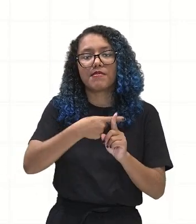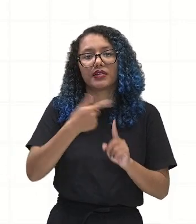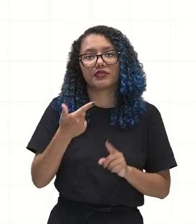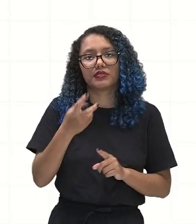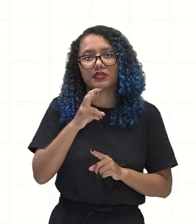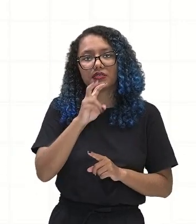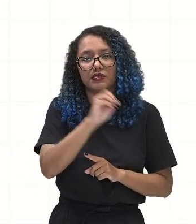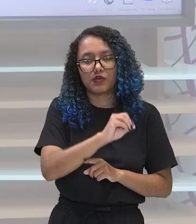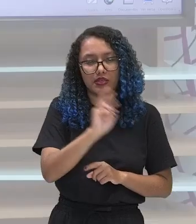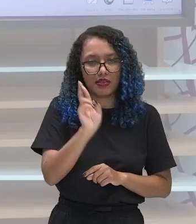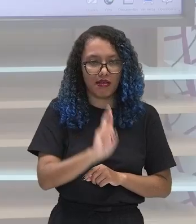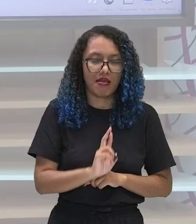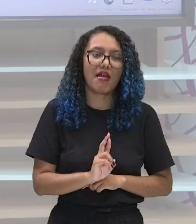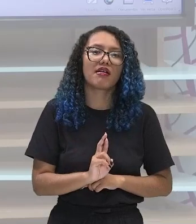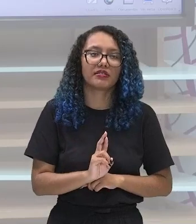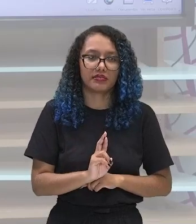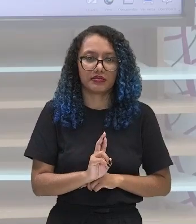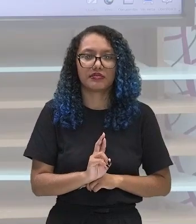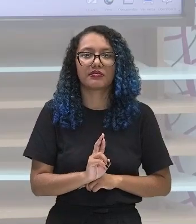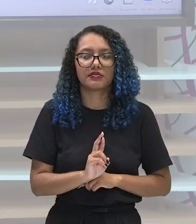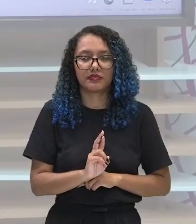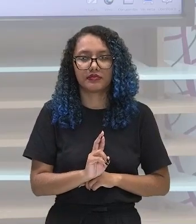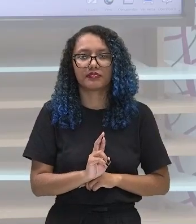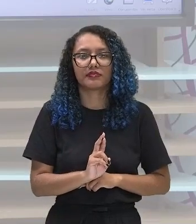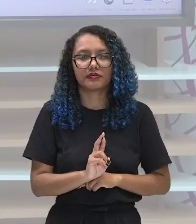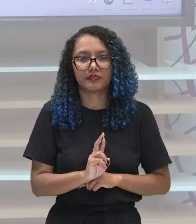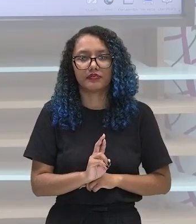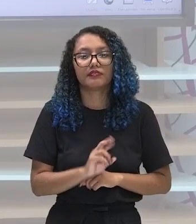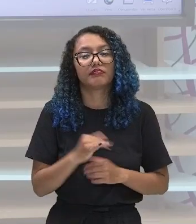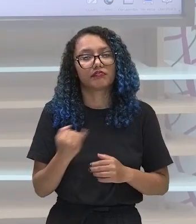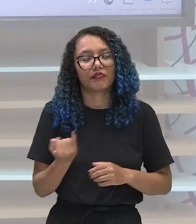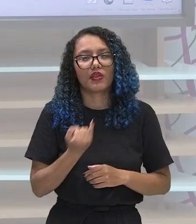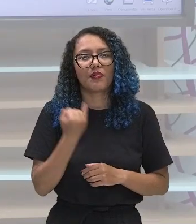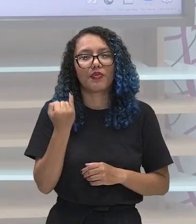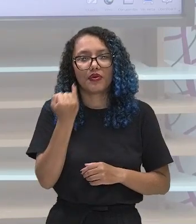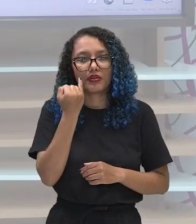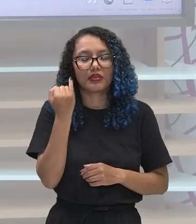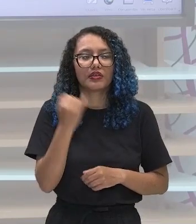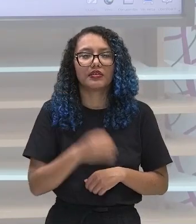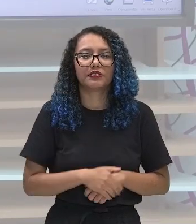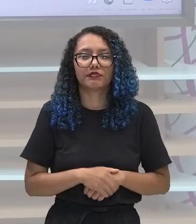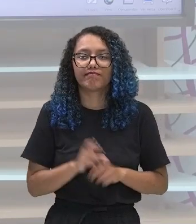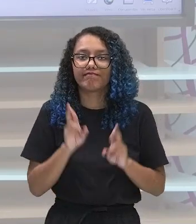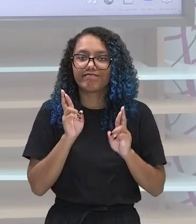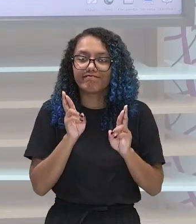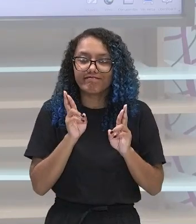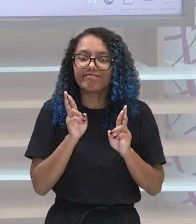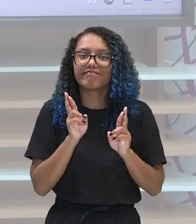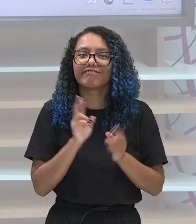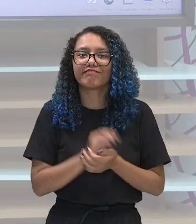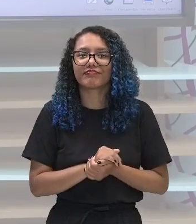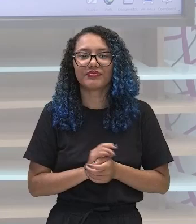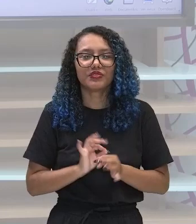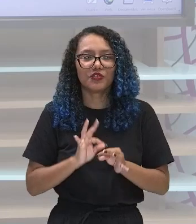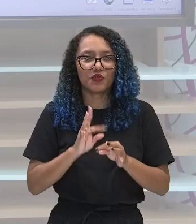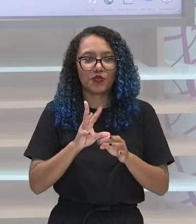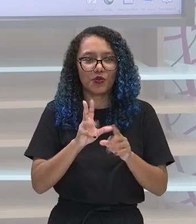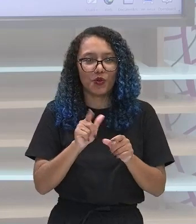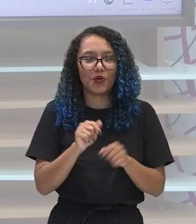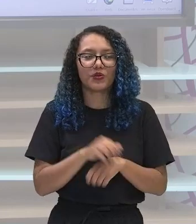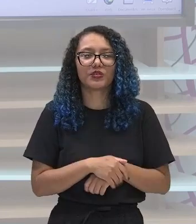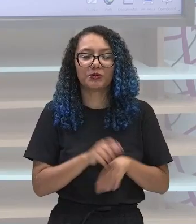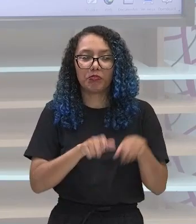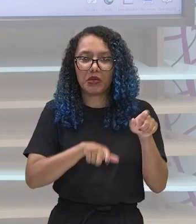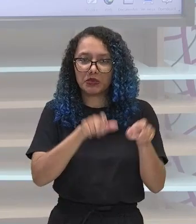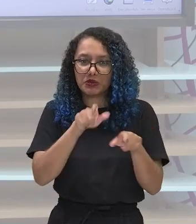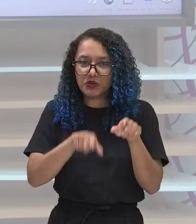inicial, né? Isso é muito importante. Estamos aí torcendo aí para que, né, todos os